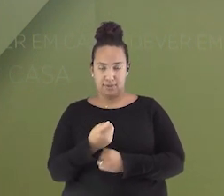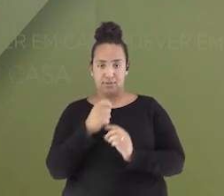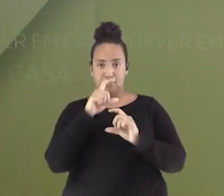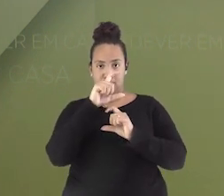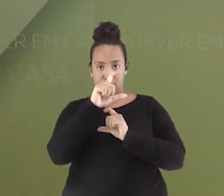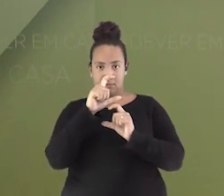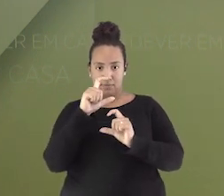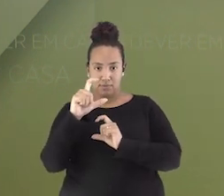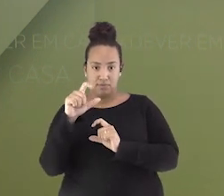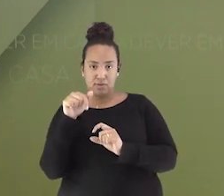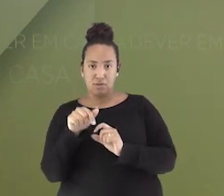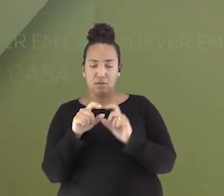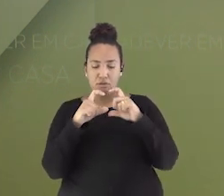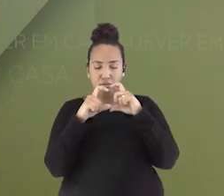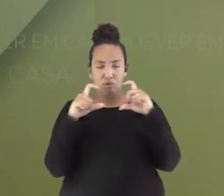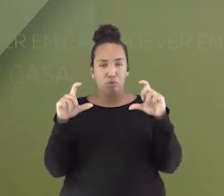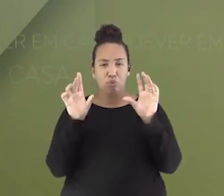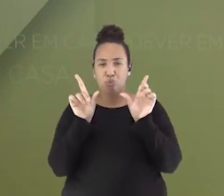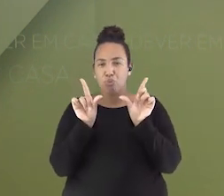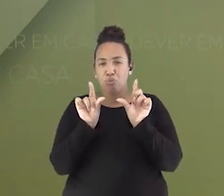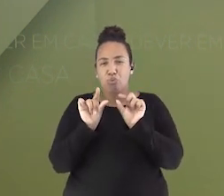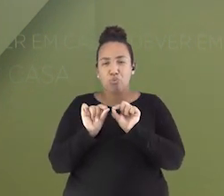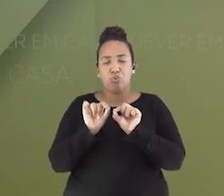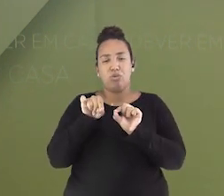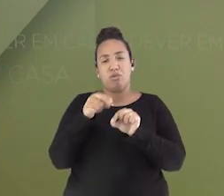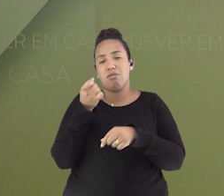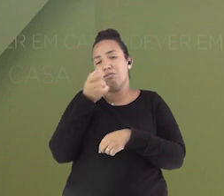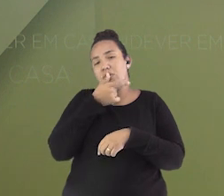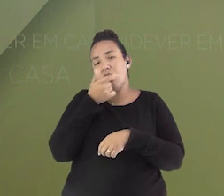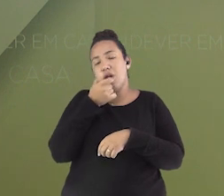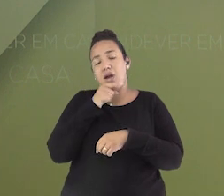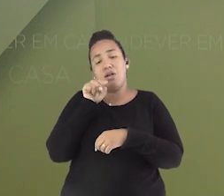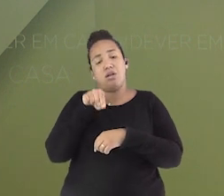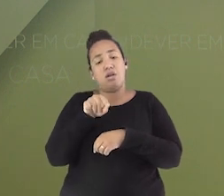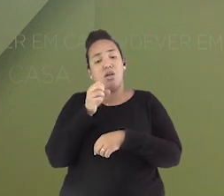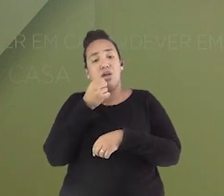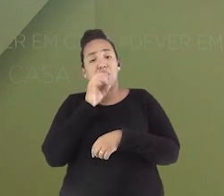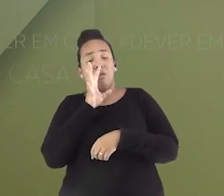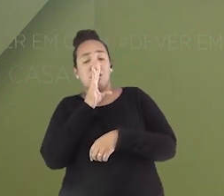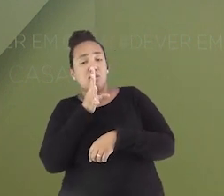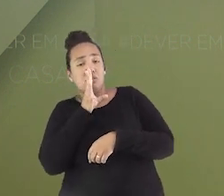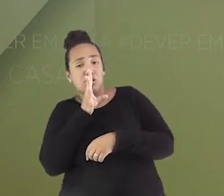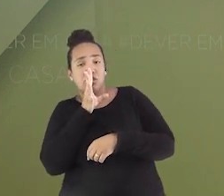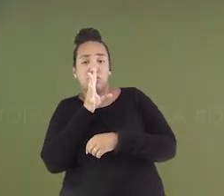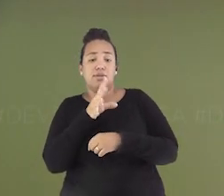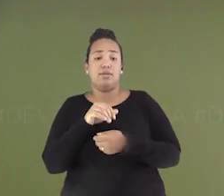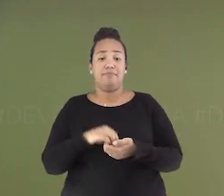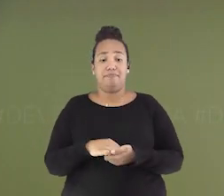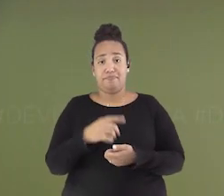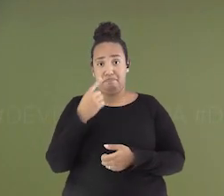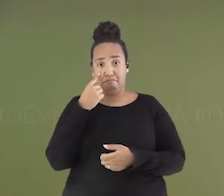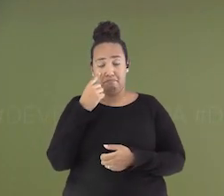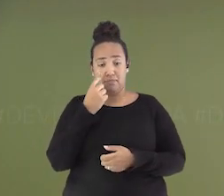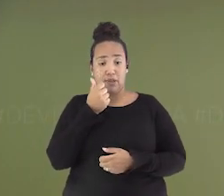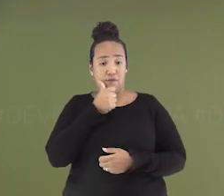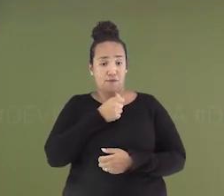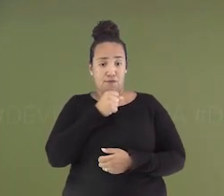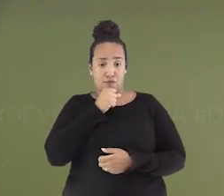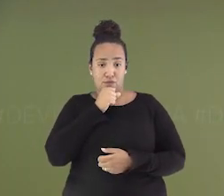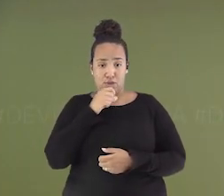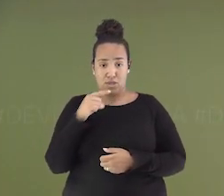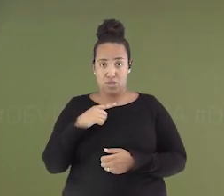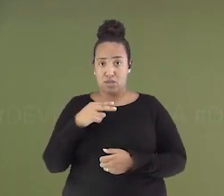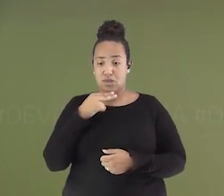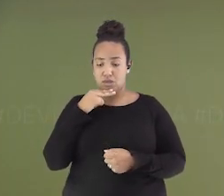é um desenho pequeno, com um tom humorístico, mas que na realidade faz uma denúncia ou crítica social. Nesta cena, a vovó